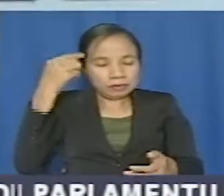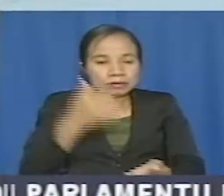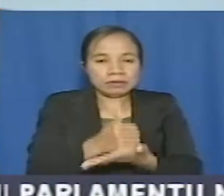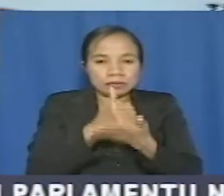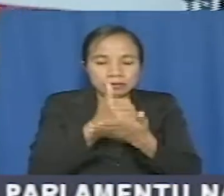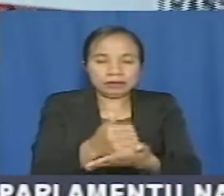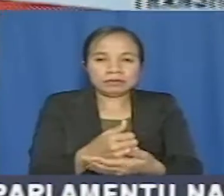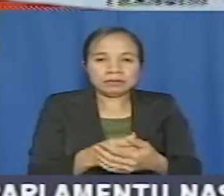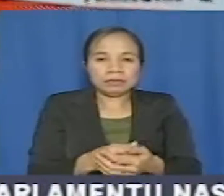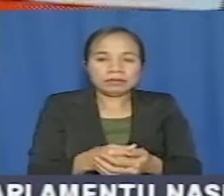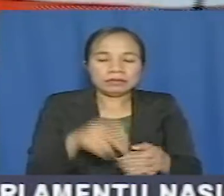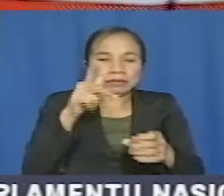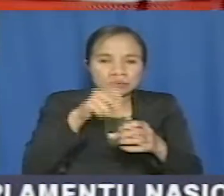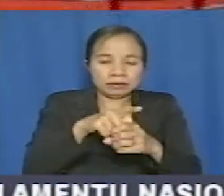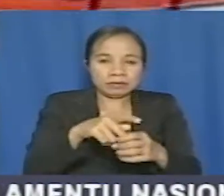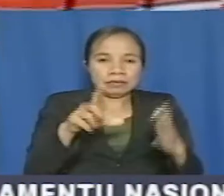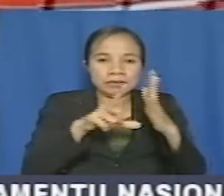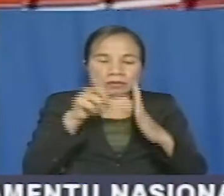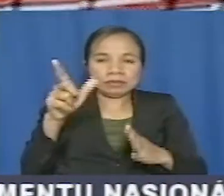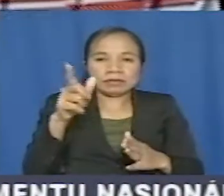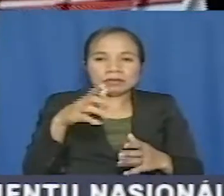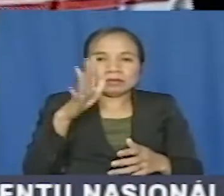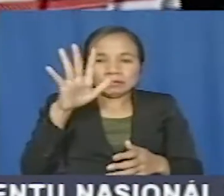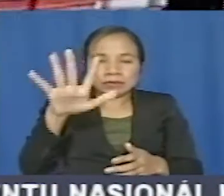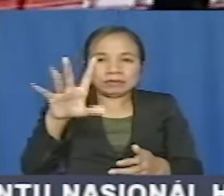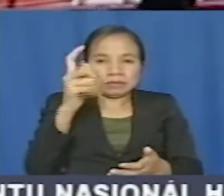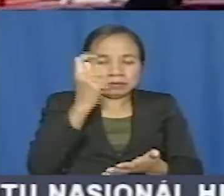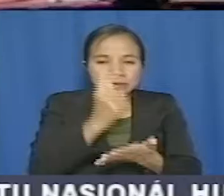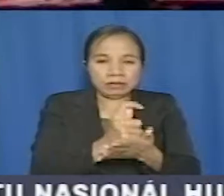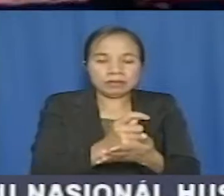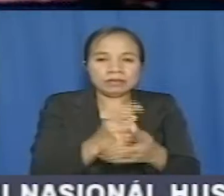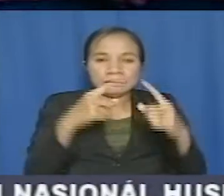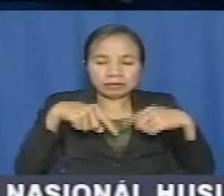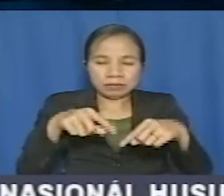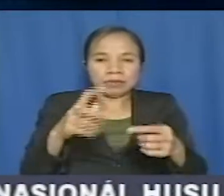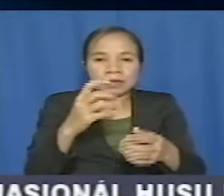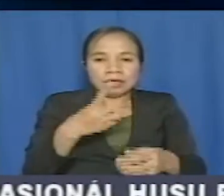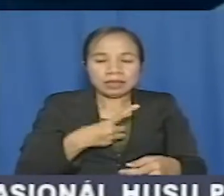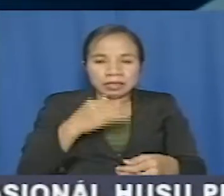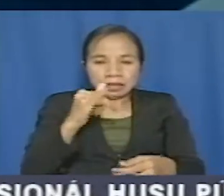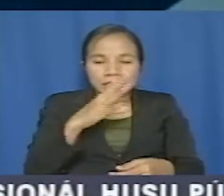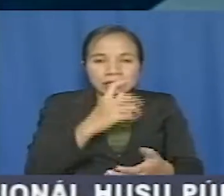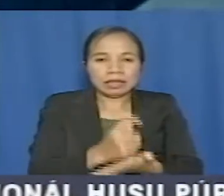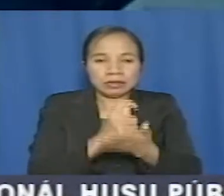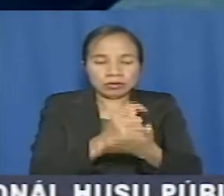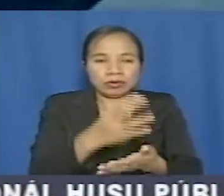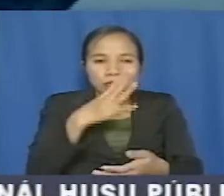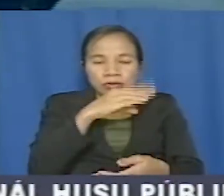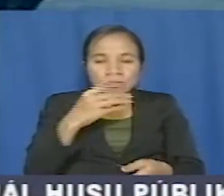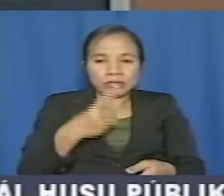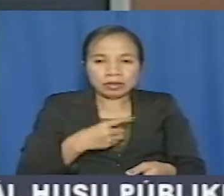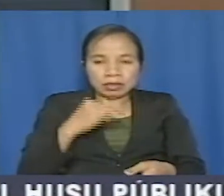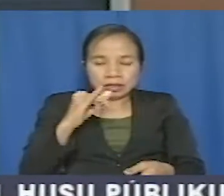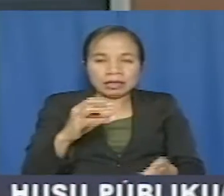mos combustível litro rihun limanulo, hodi halau via zendili atauru no dili oekusi. Primeiro mais tal